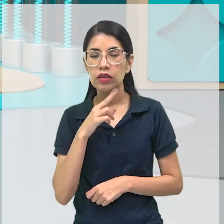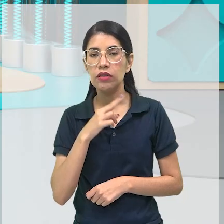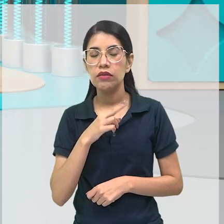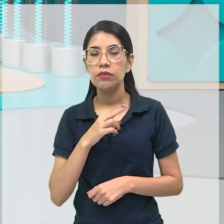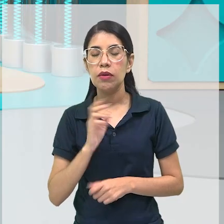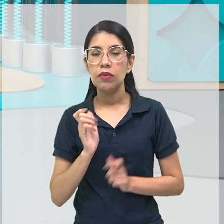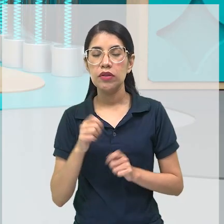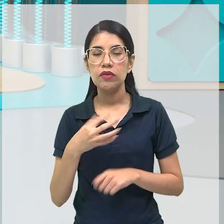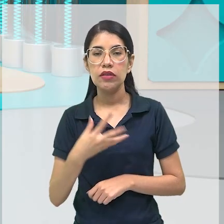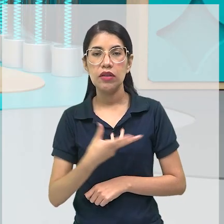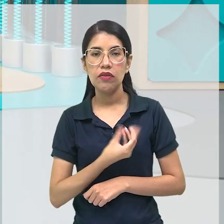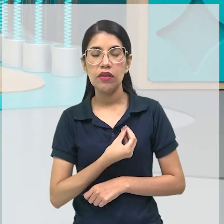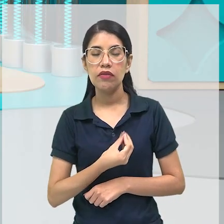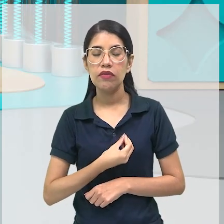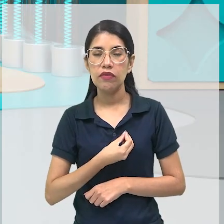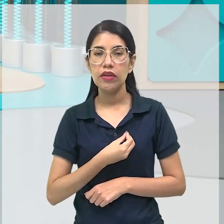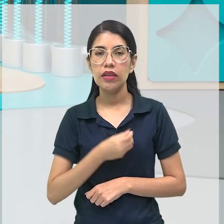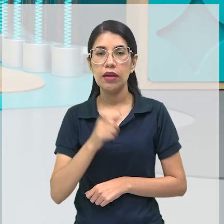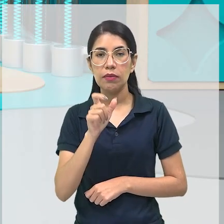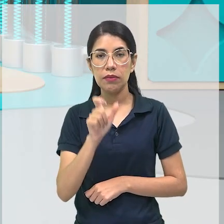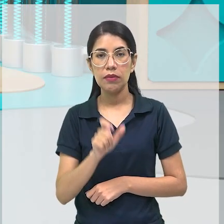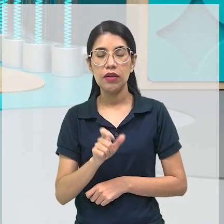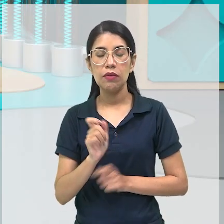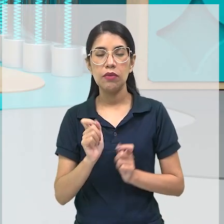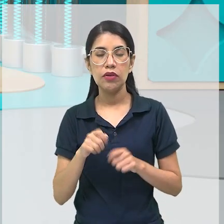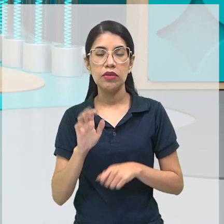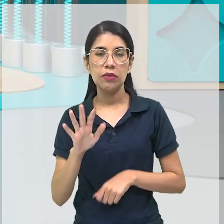vida dessa pessoa, porque ela pode vir a